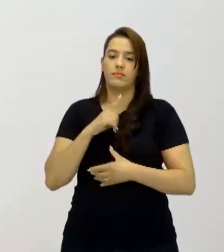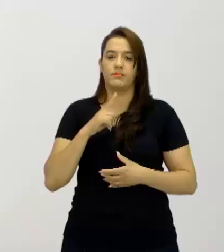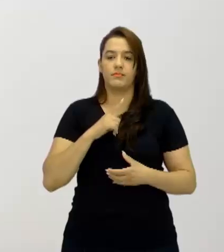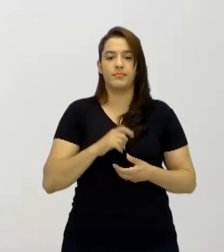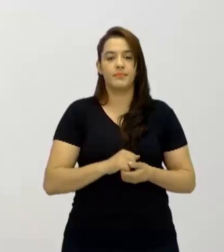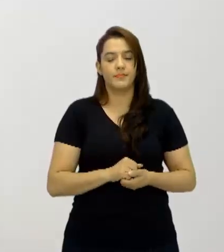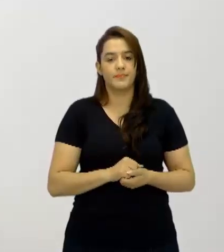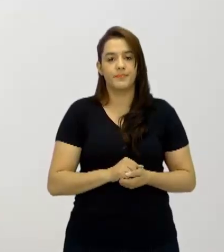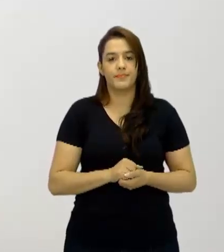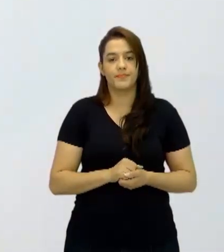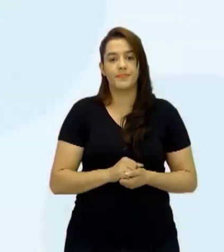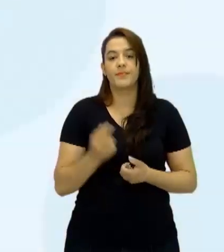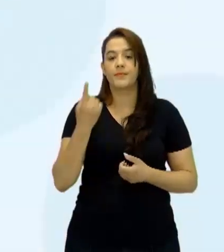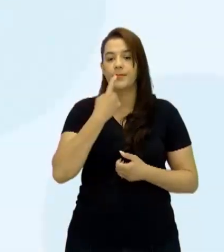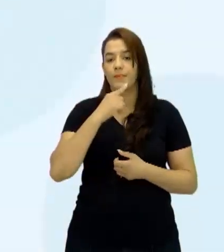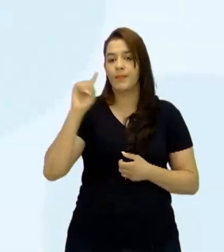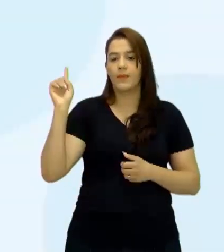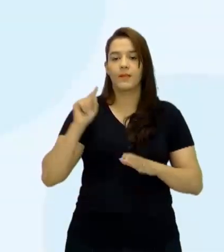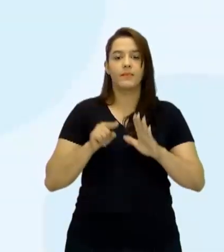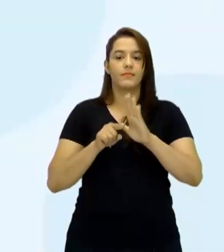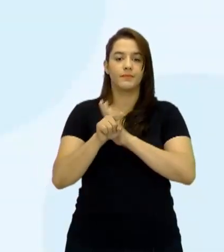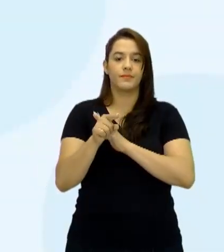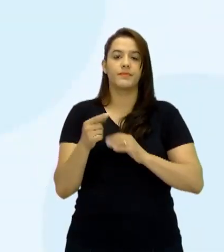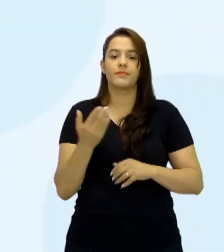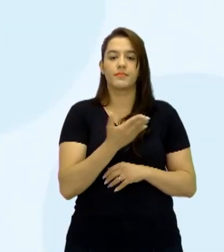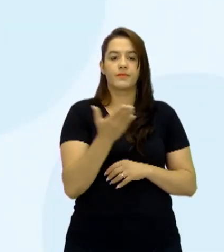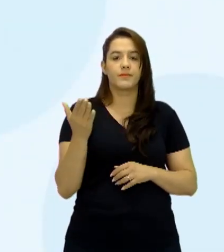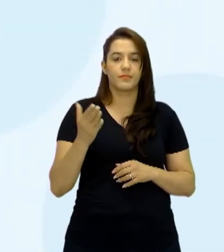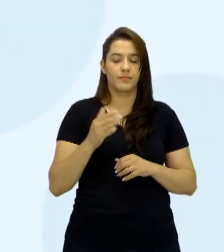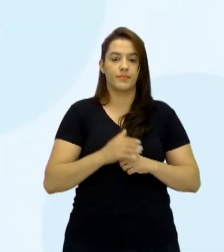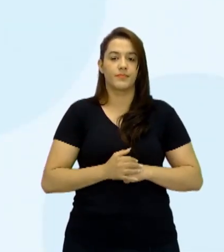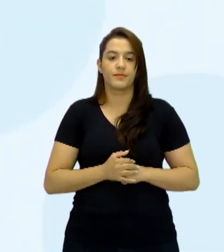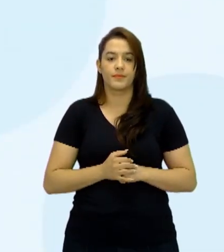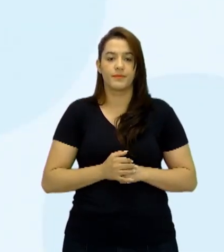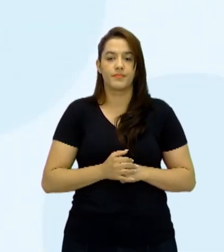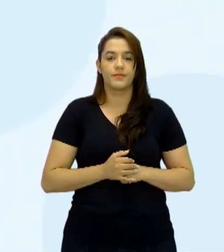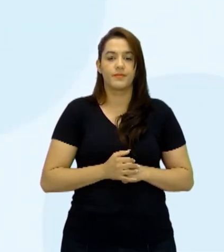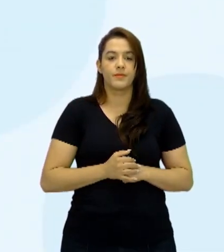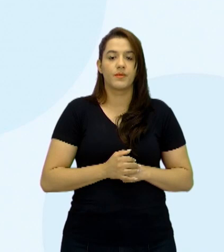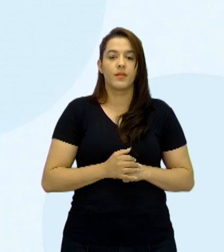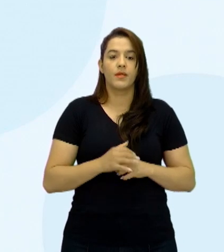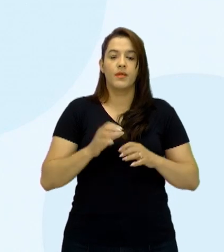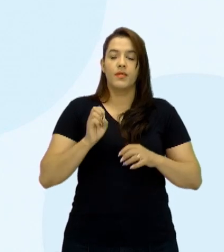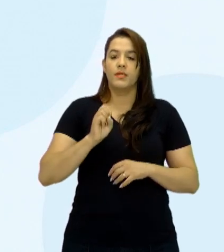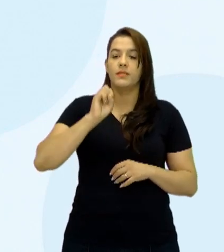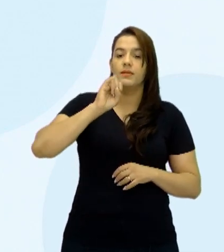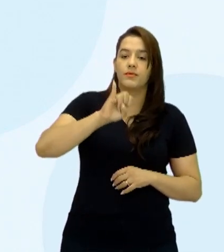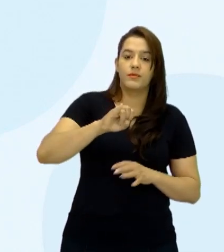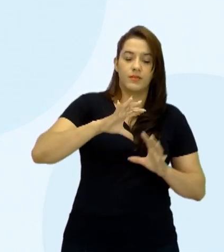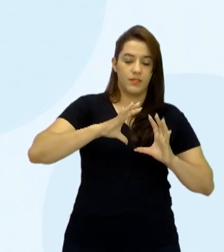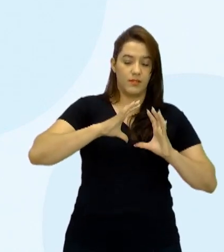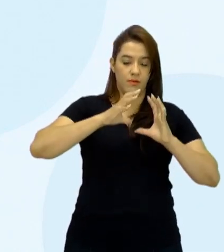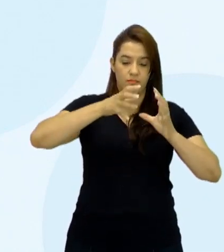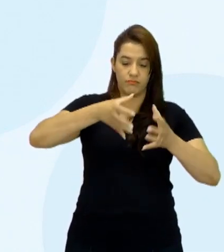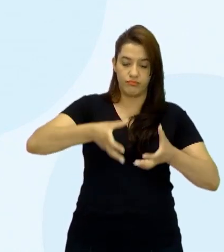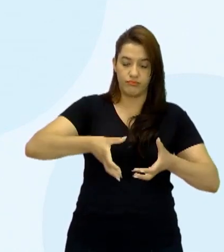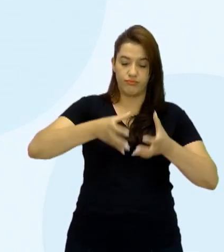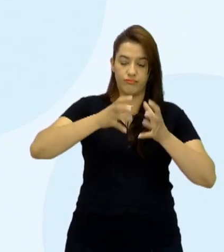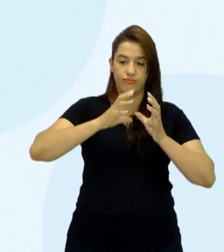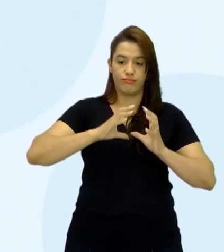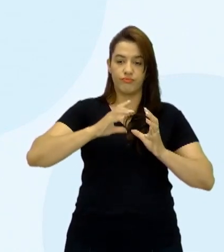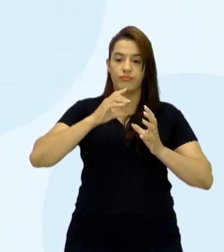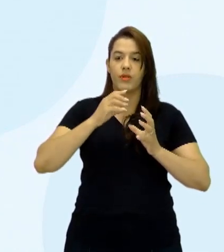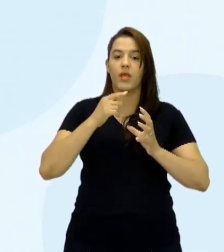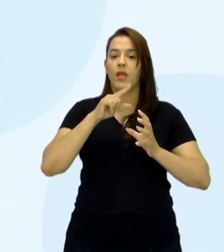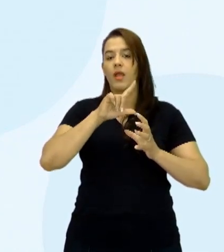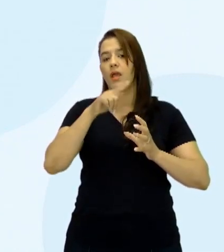seguinte, essa última pergunta é a Terra como você nunca viu. Como seria o planeta Terra se eu mantivesse o campo gravitacional e